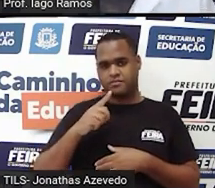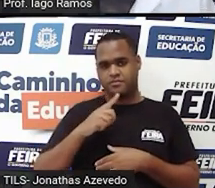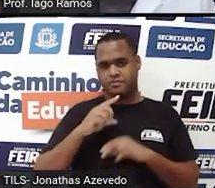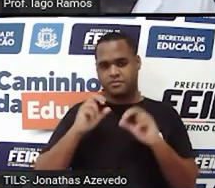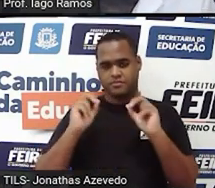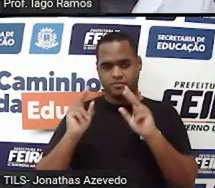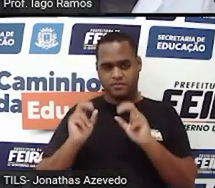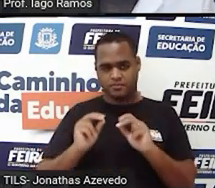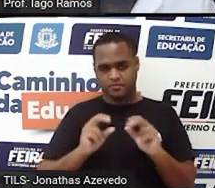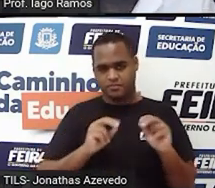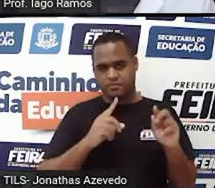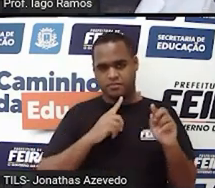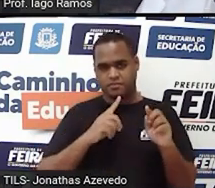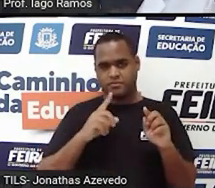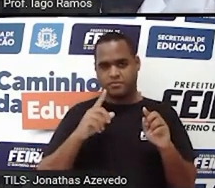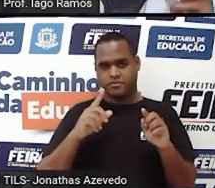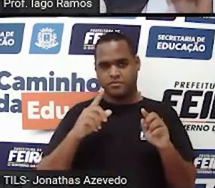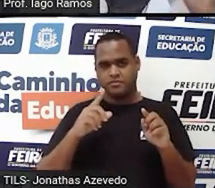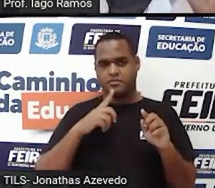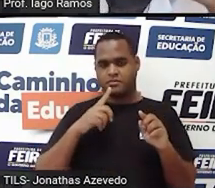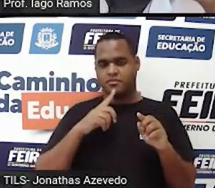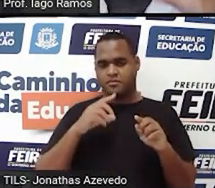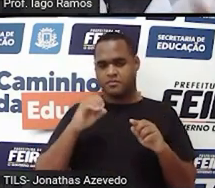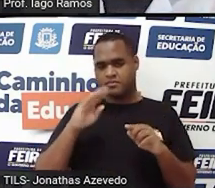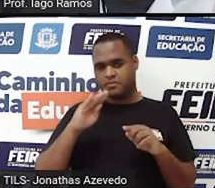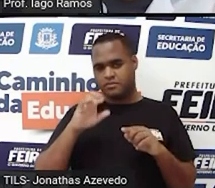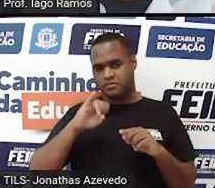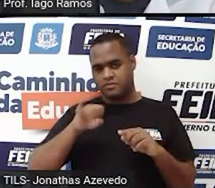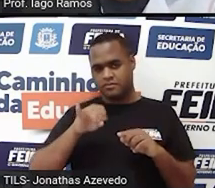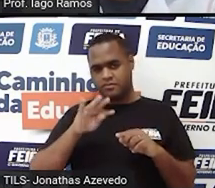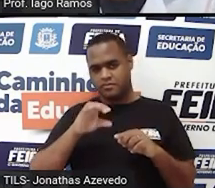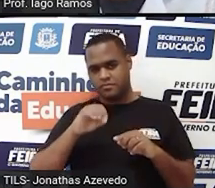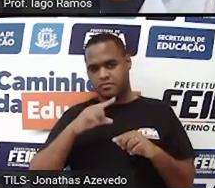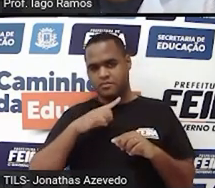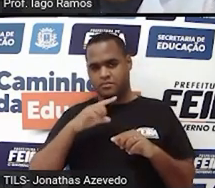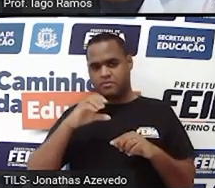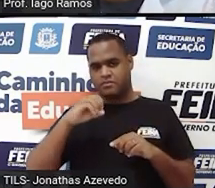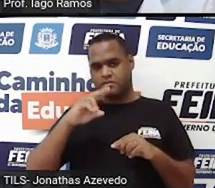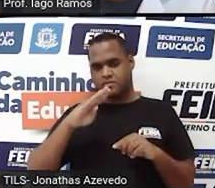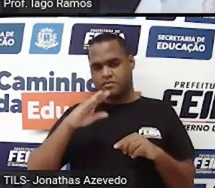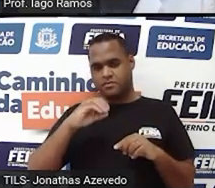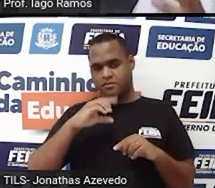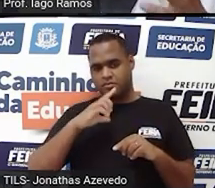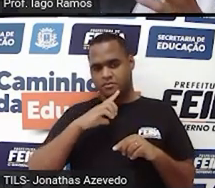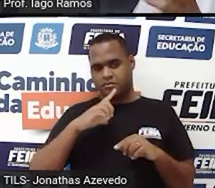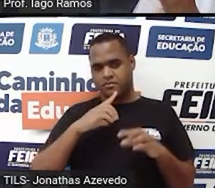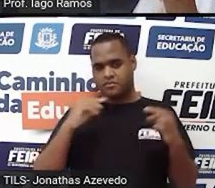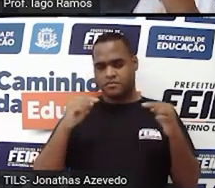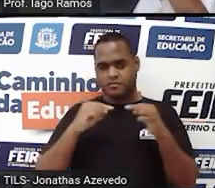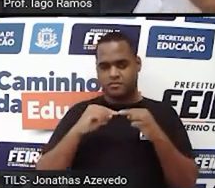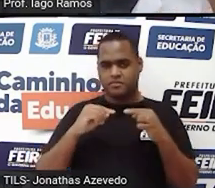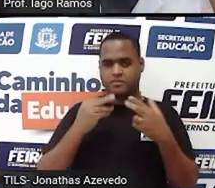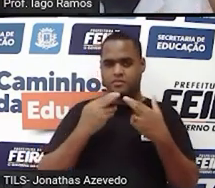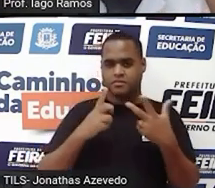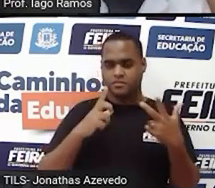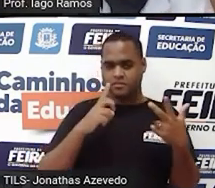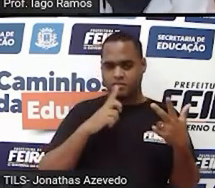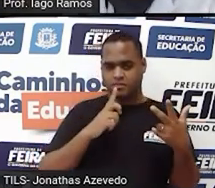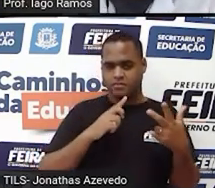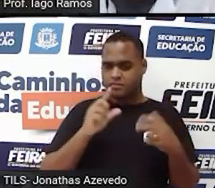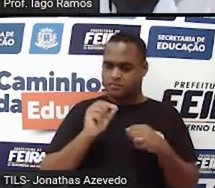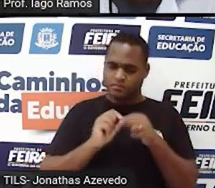para objetos ou coisas que tenham a forma de um cubo perto para você